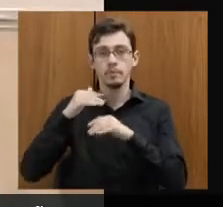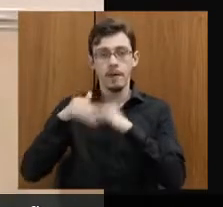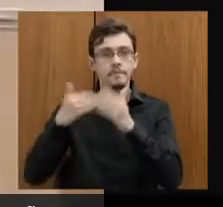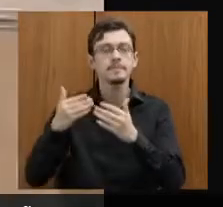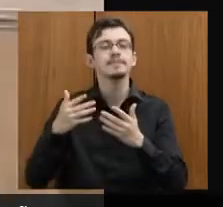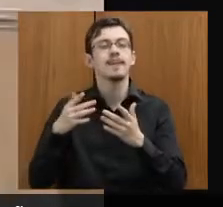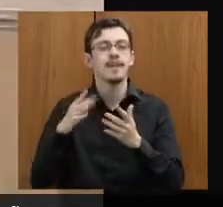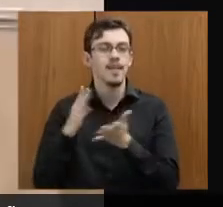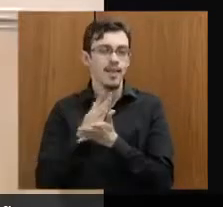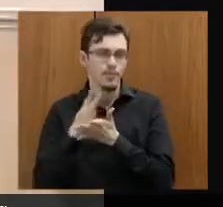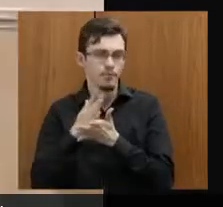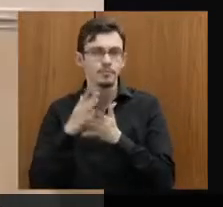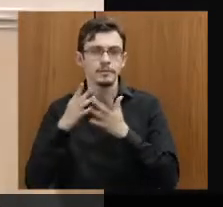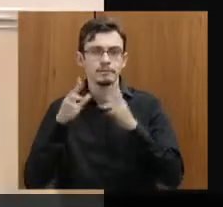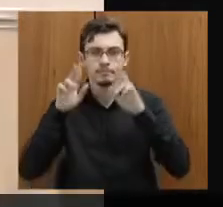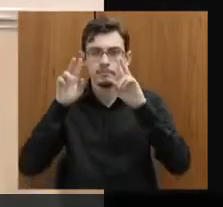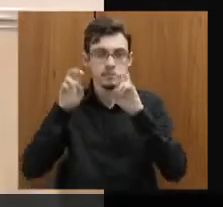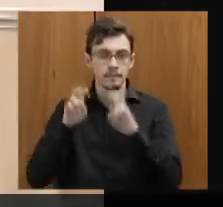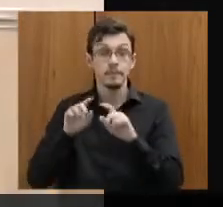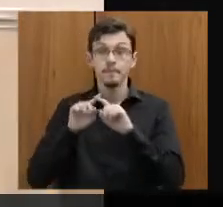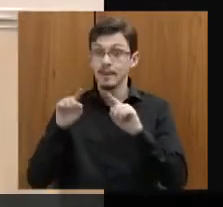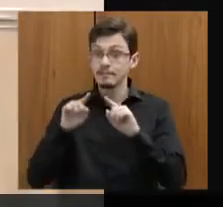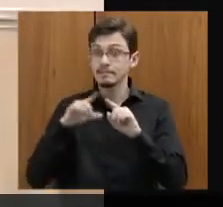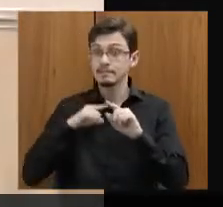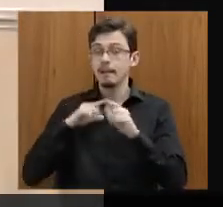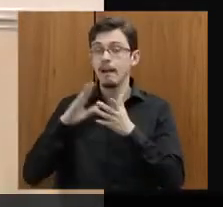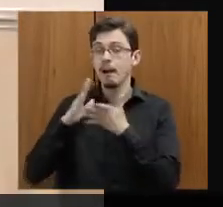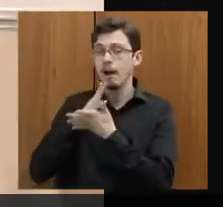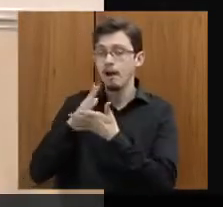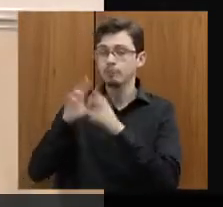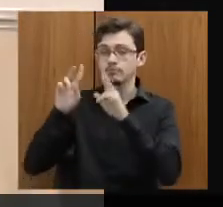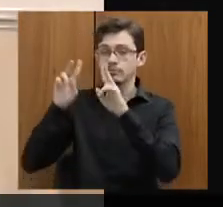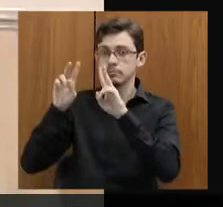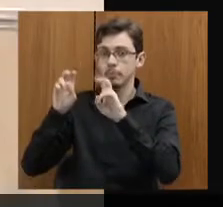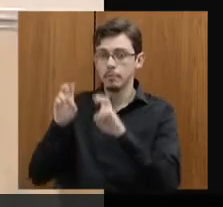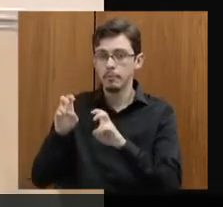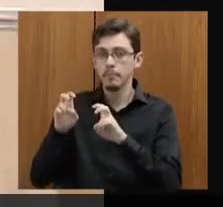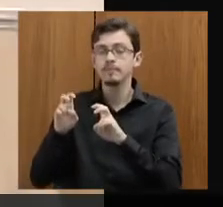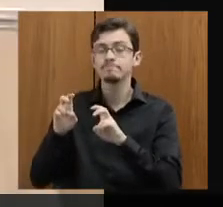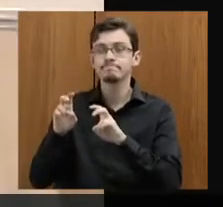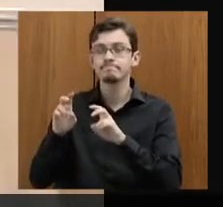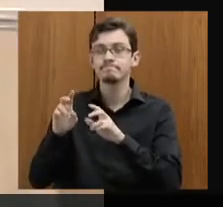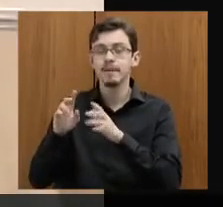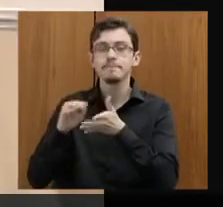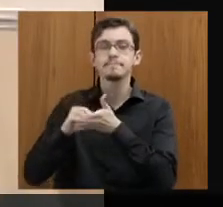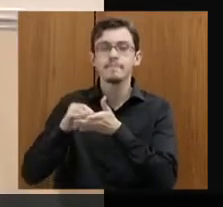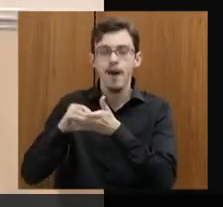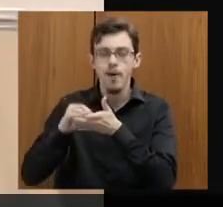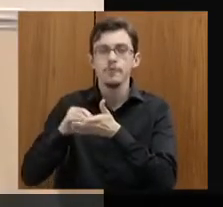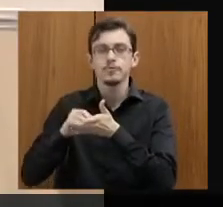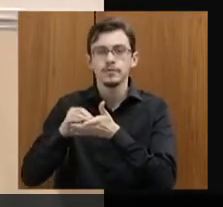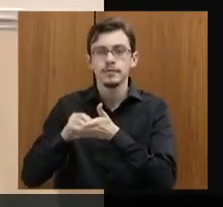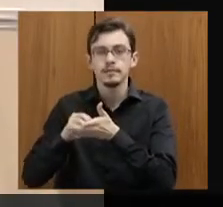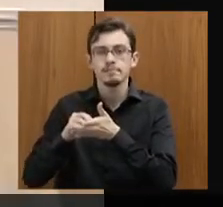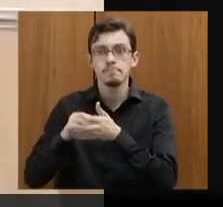alguns algumas questões mas ainda uma Biz e daqui ser ideal lamentavelmente a gente não conseguiu ainda